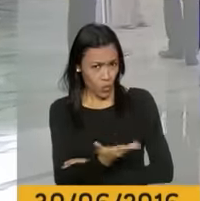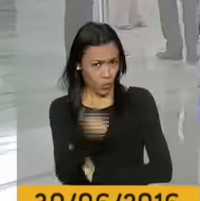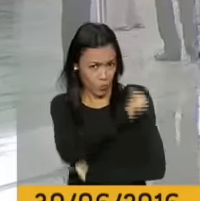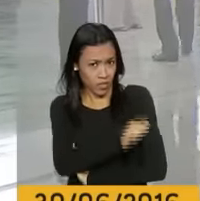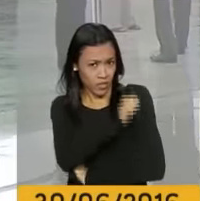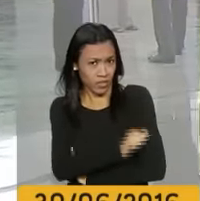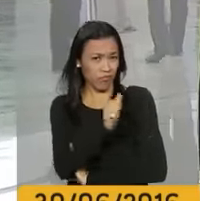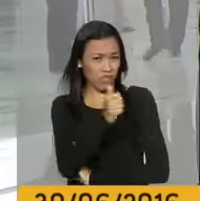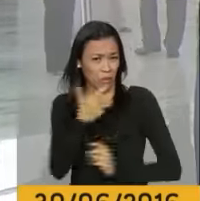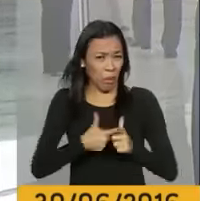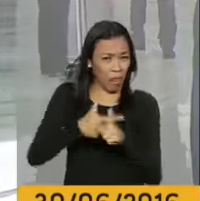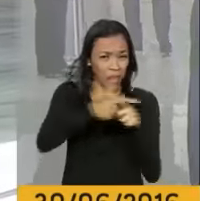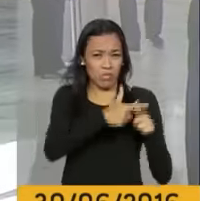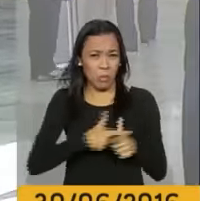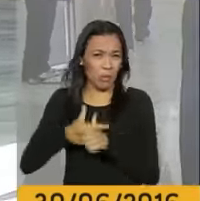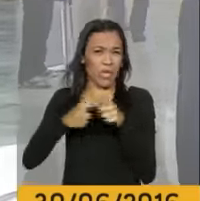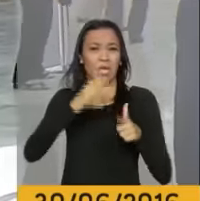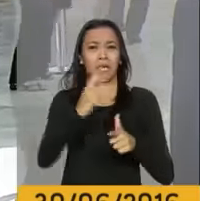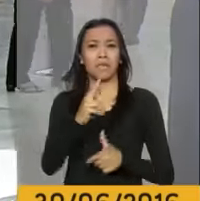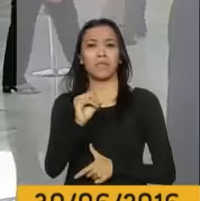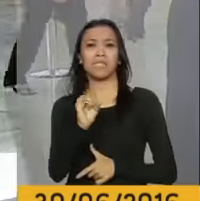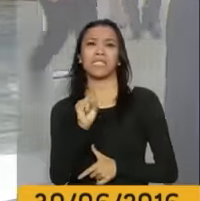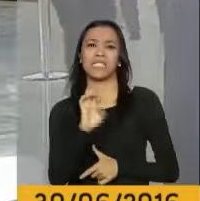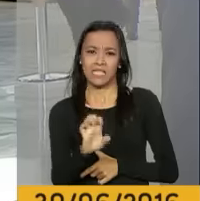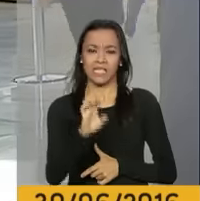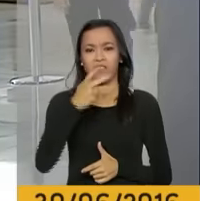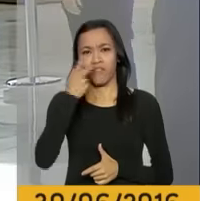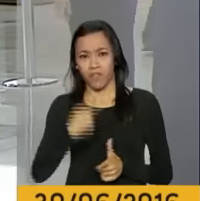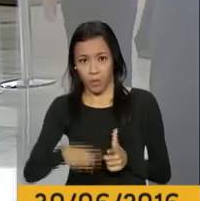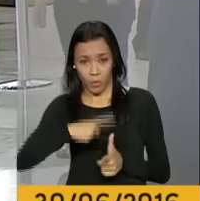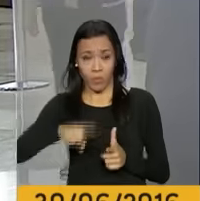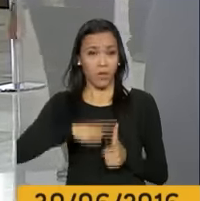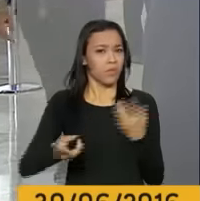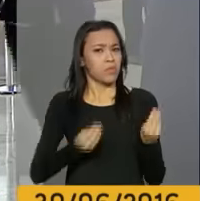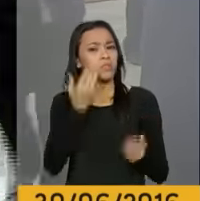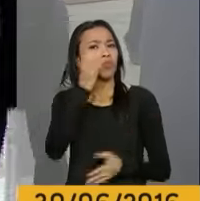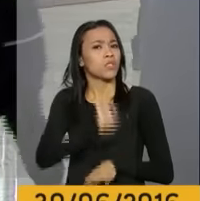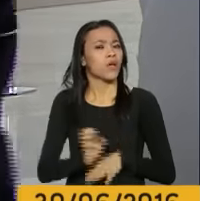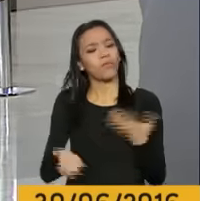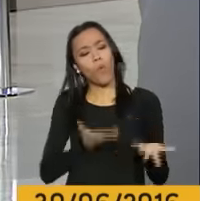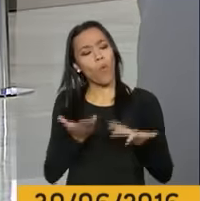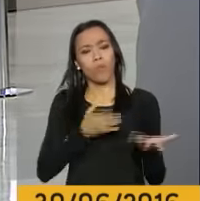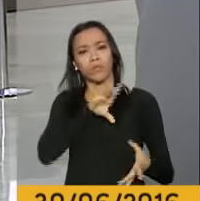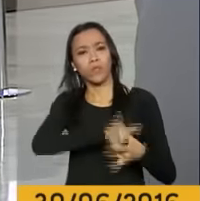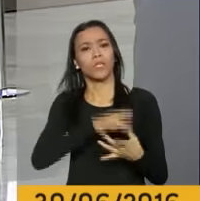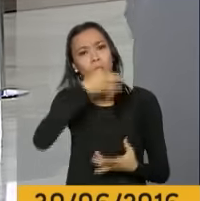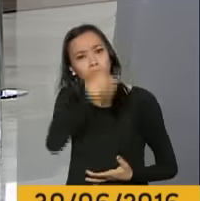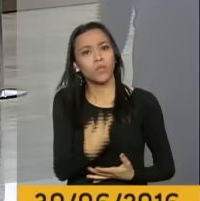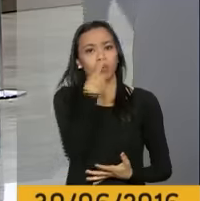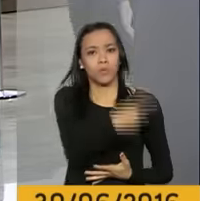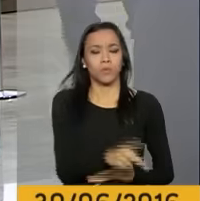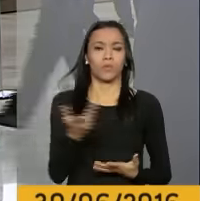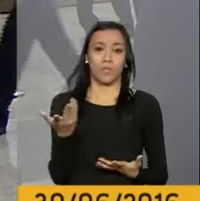uma situação de crise, a gente sabe, inclusive o Estado decretou uma situação de calamidade pública. Como é que o senhor avalia o cenário a partir de